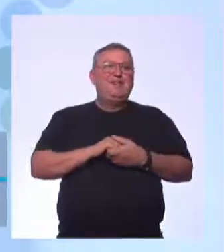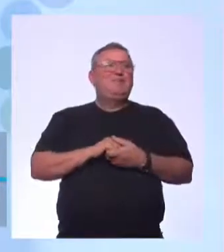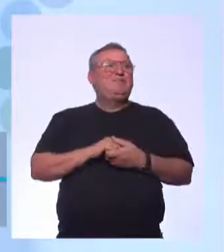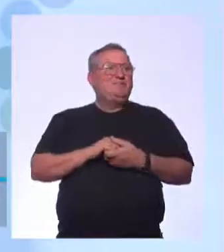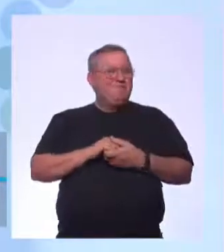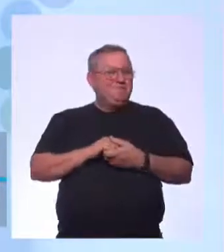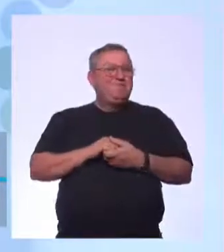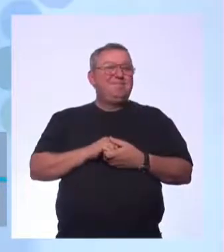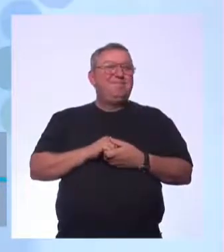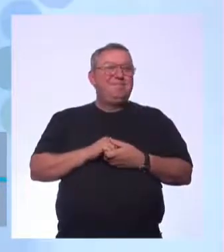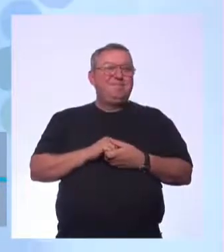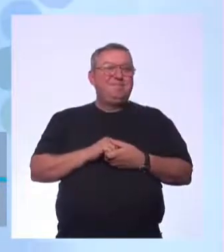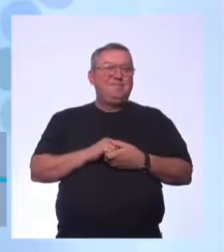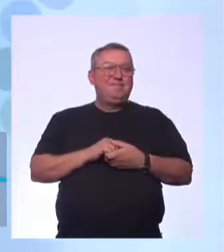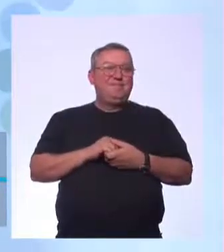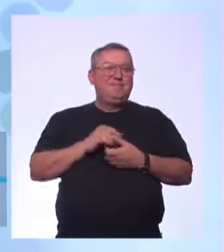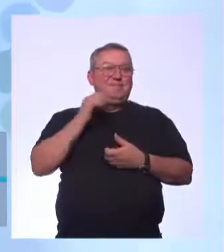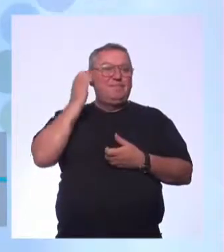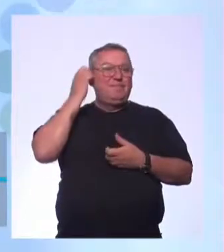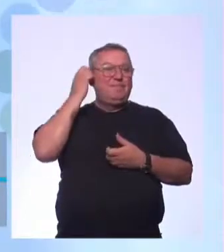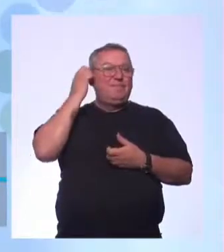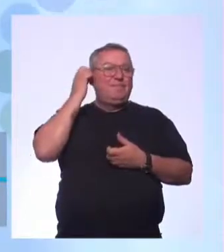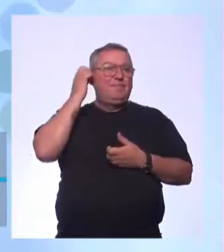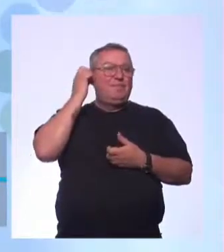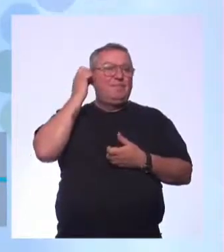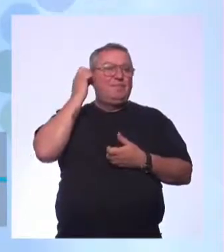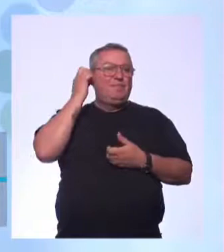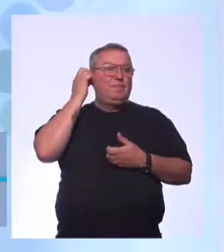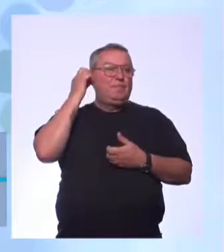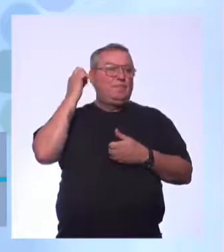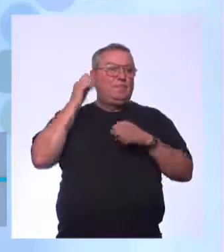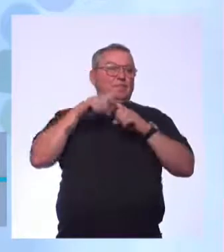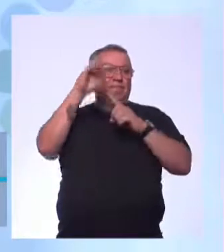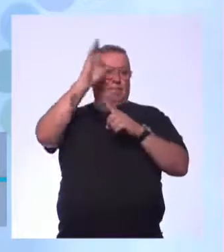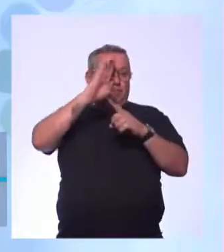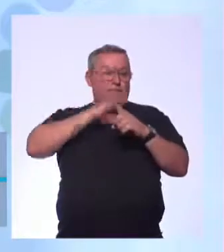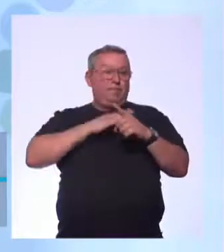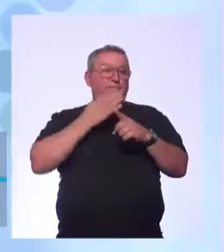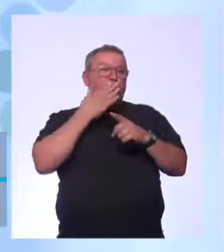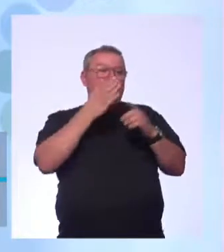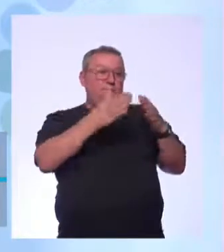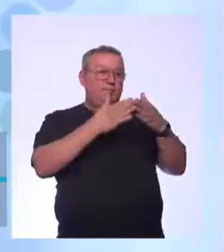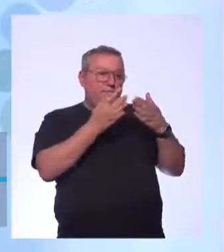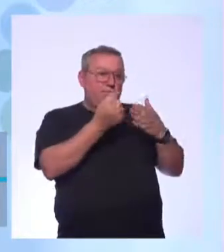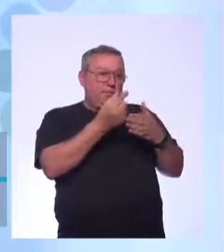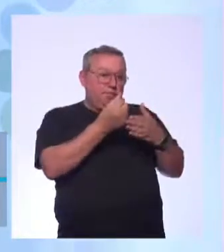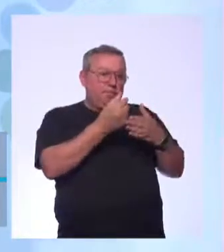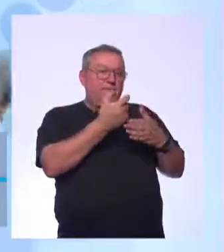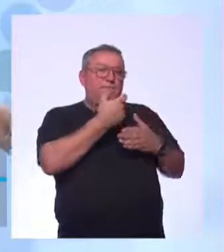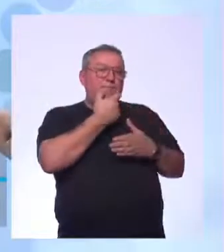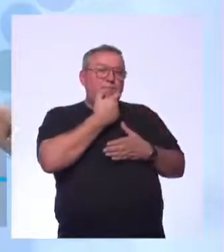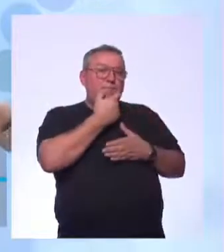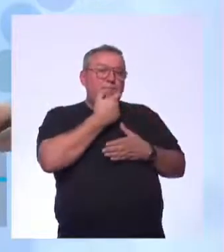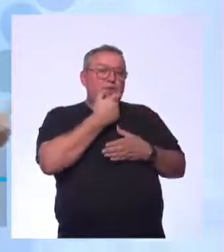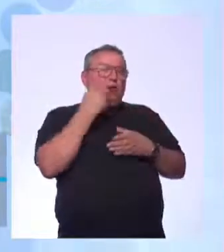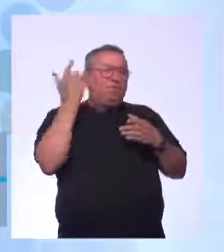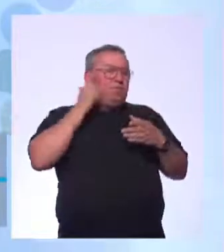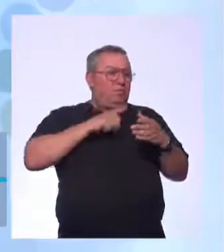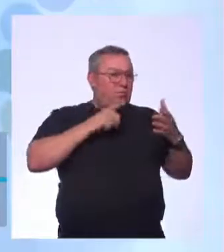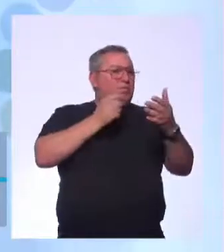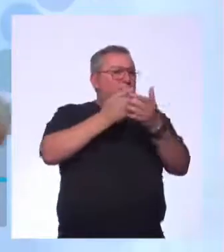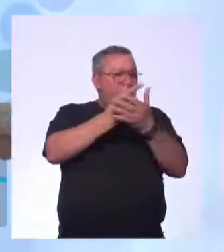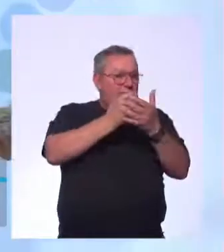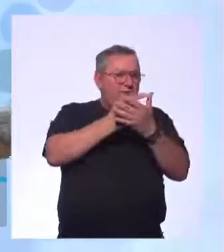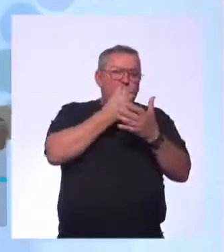isso, gente. O Brasil pega o dinheiro emprestado com os ingleses para poder bancar aí, né, para